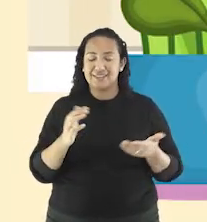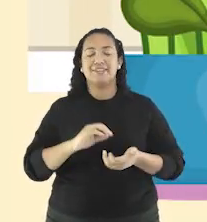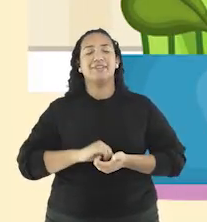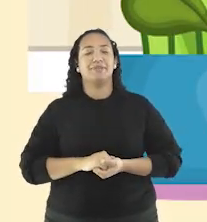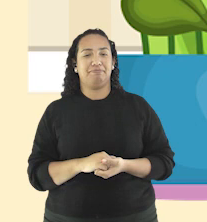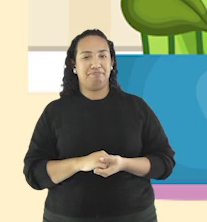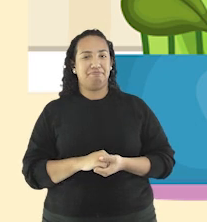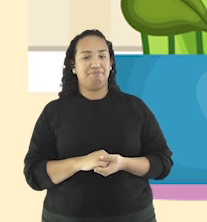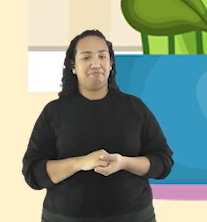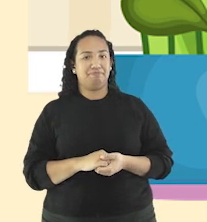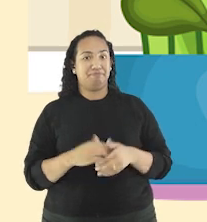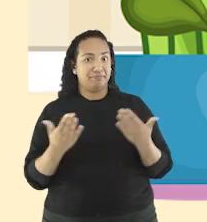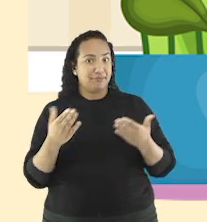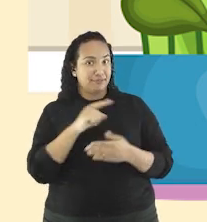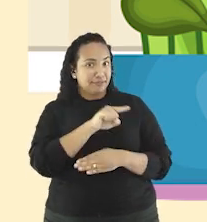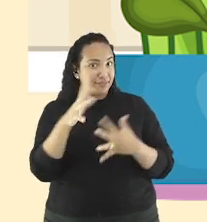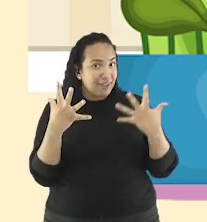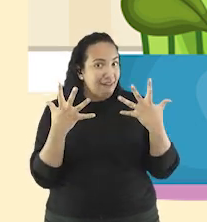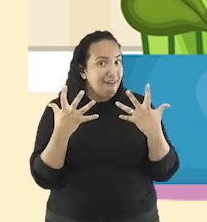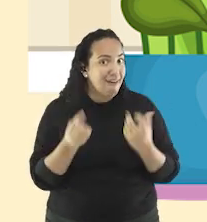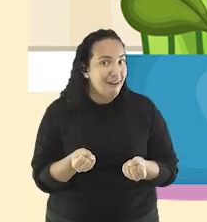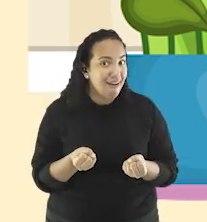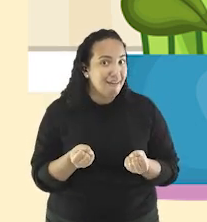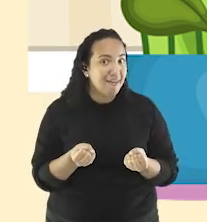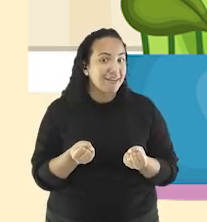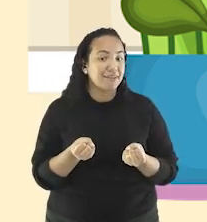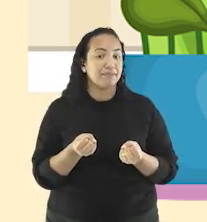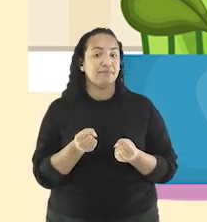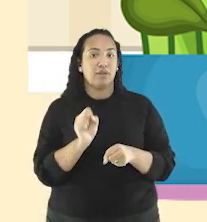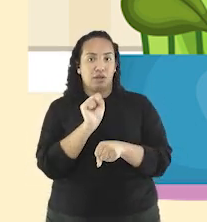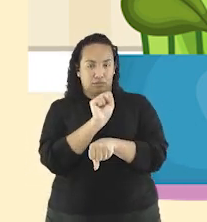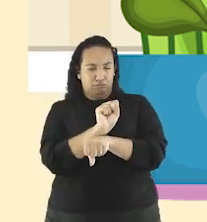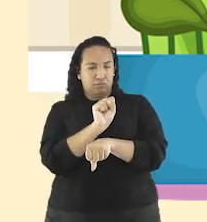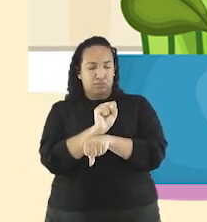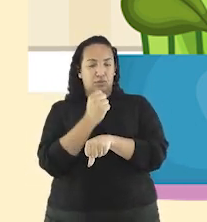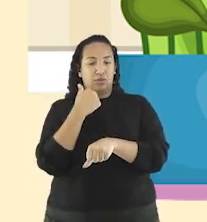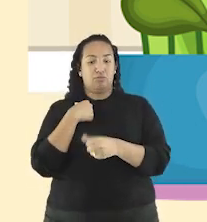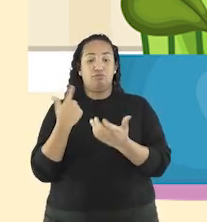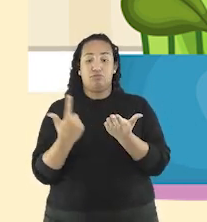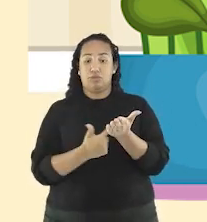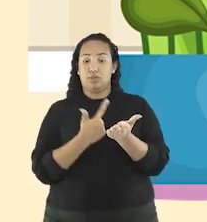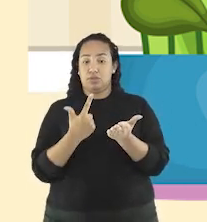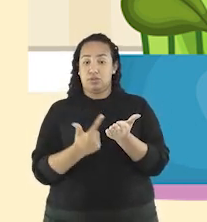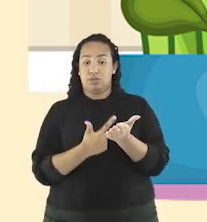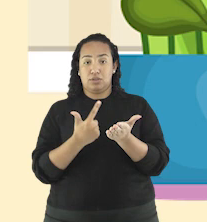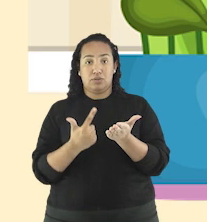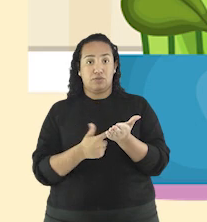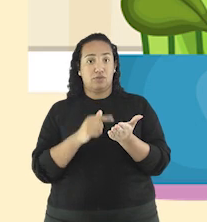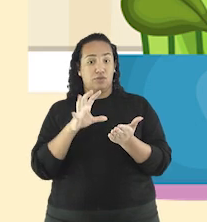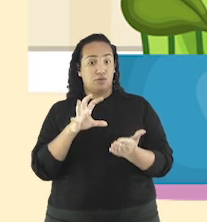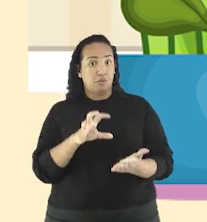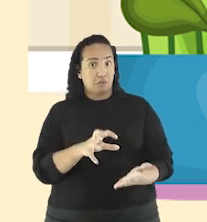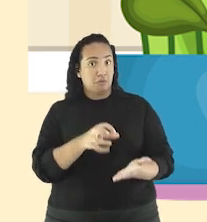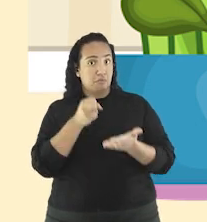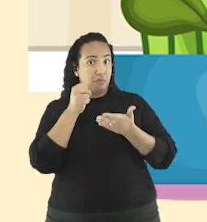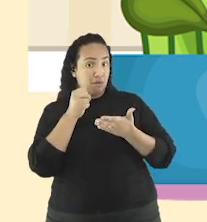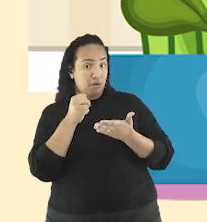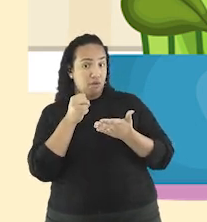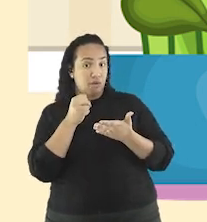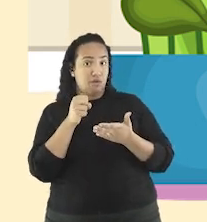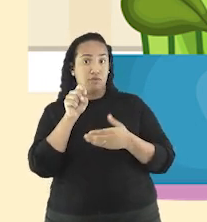vocês? Bem, vocês topam? Espere um pouquinho. Vou pegar meu livro, que está